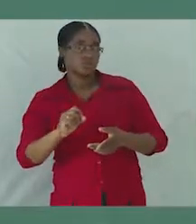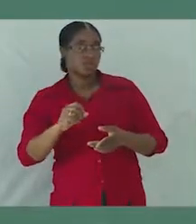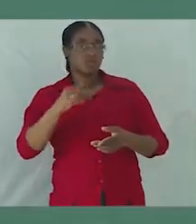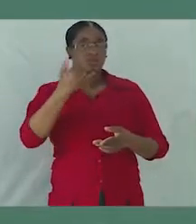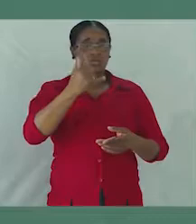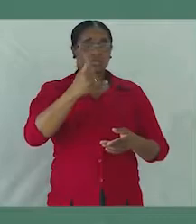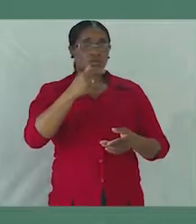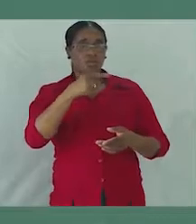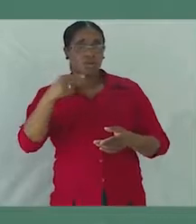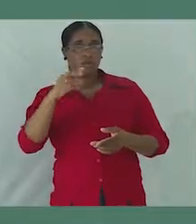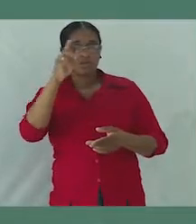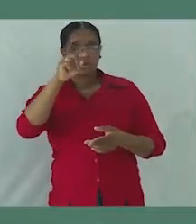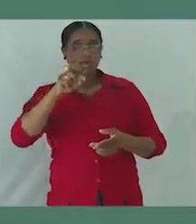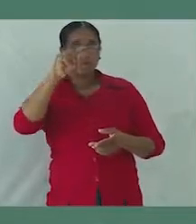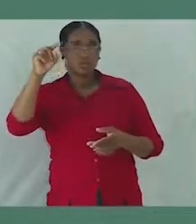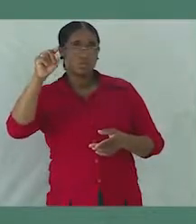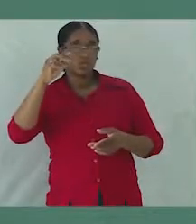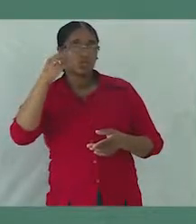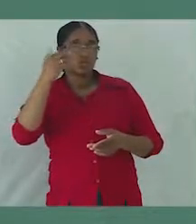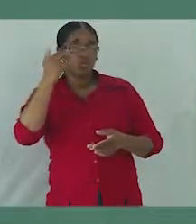quadrada de 5 sobre 7